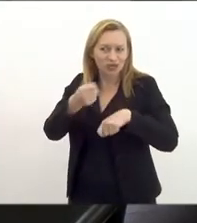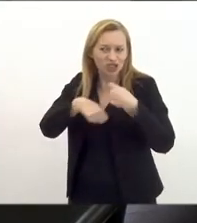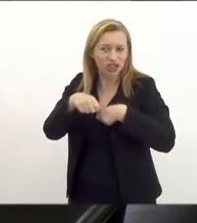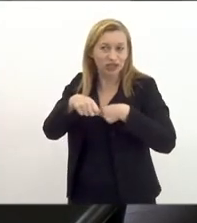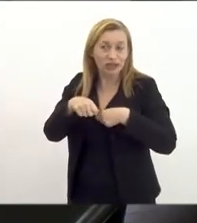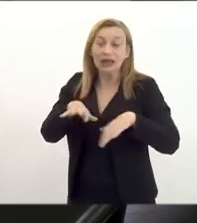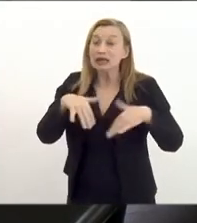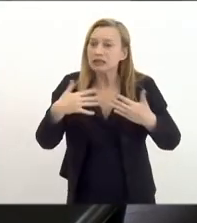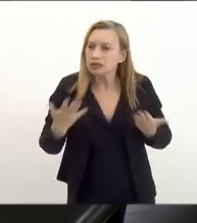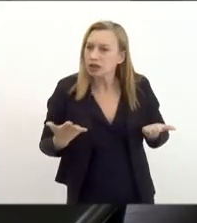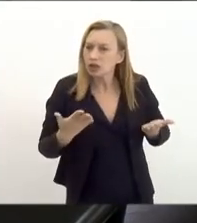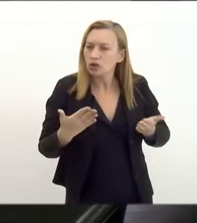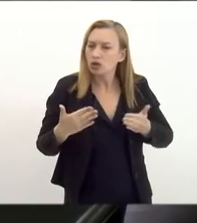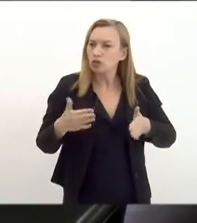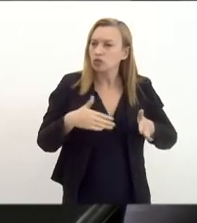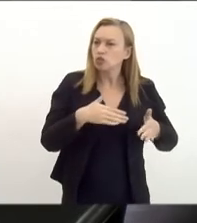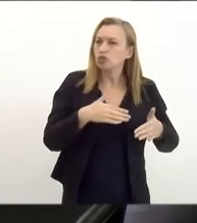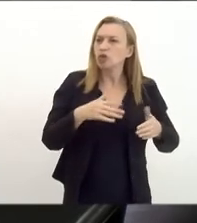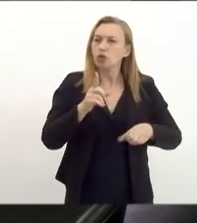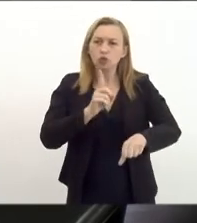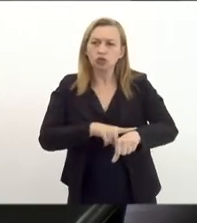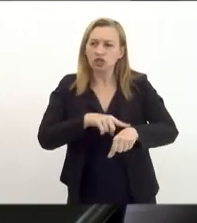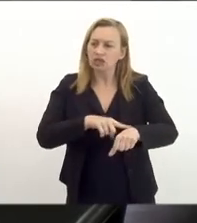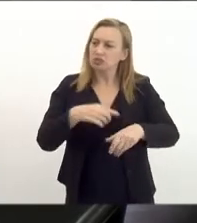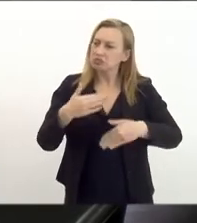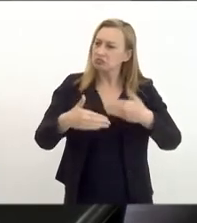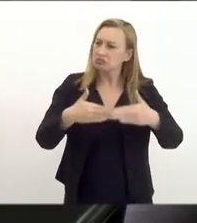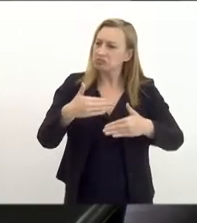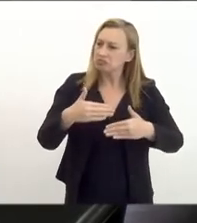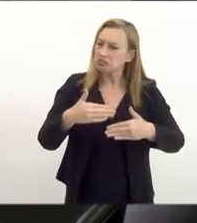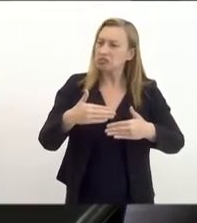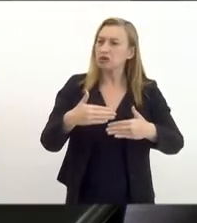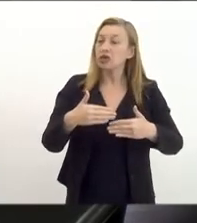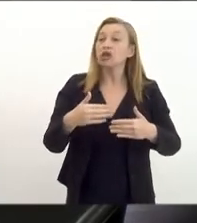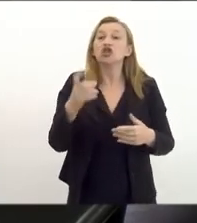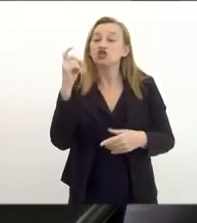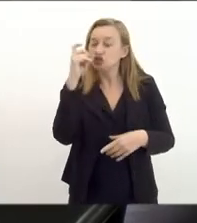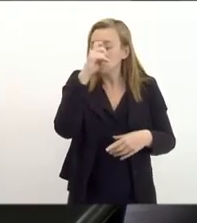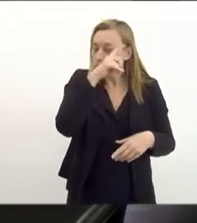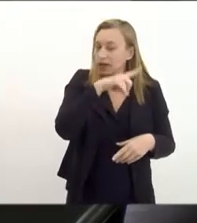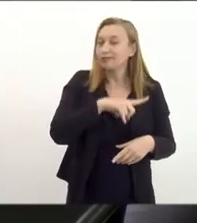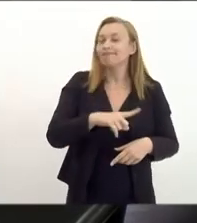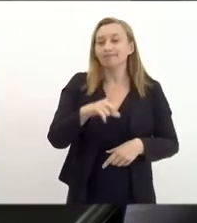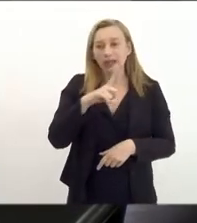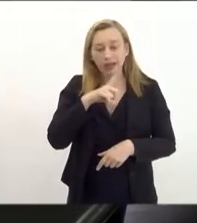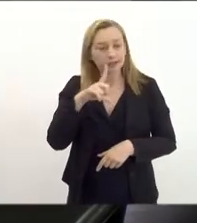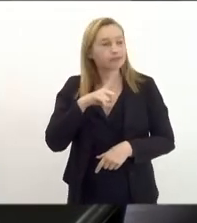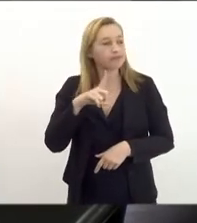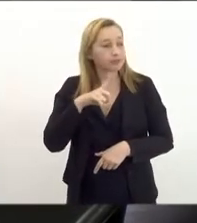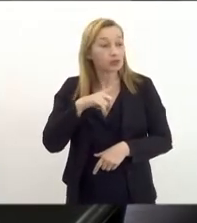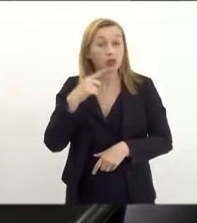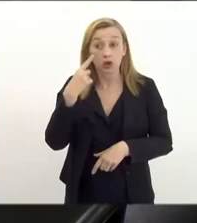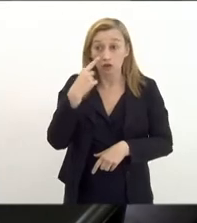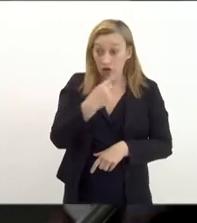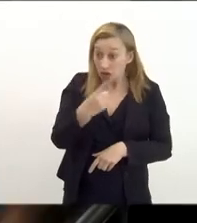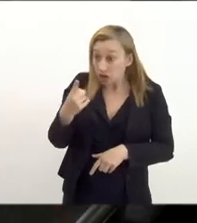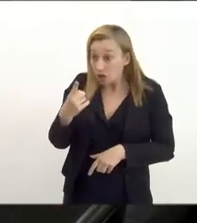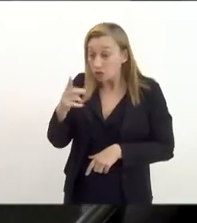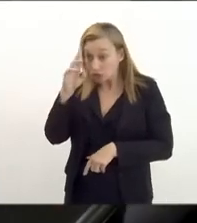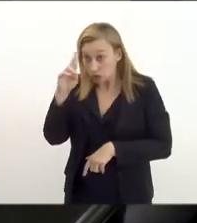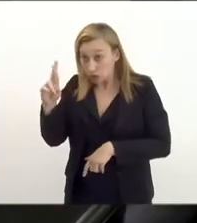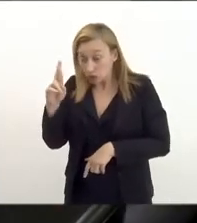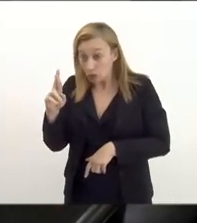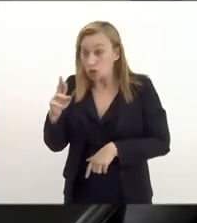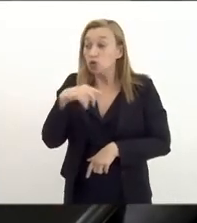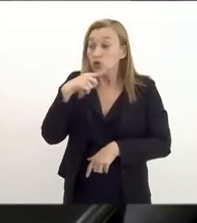então à medida que o tempo tá passando a gente tem uma dificuldade enorme e os senhores verão que